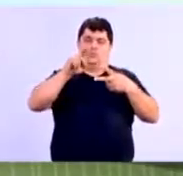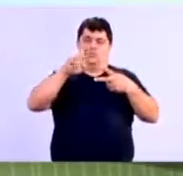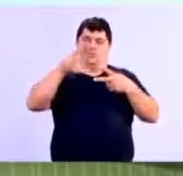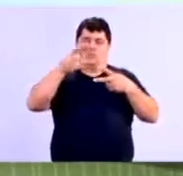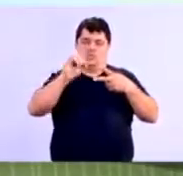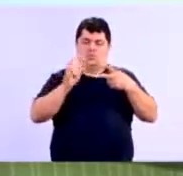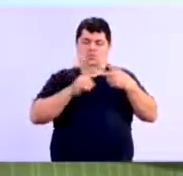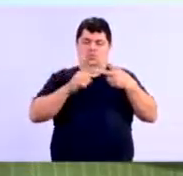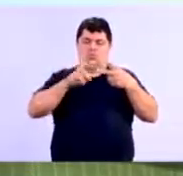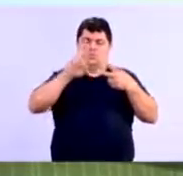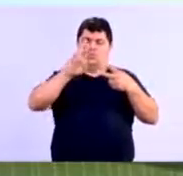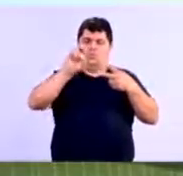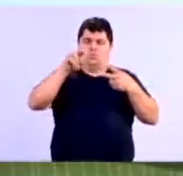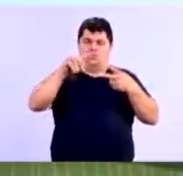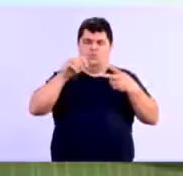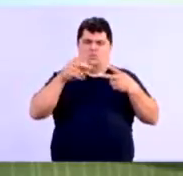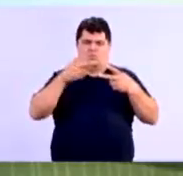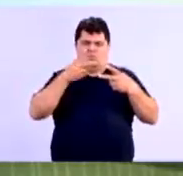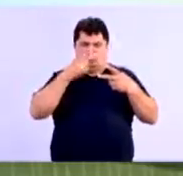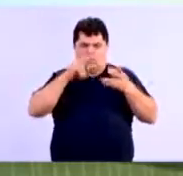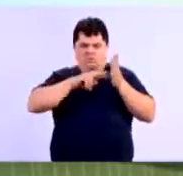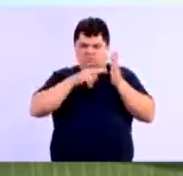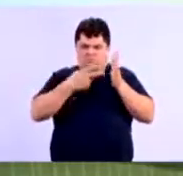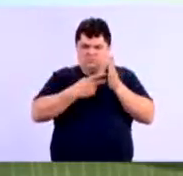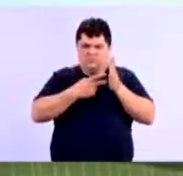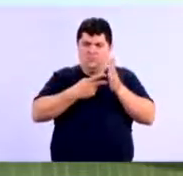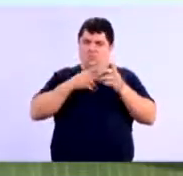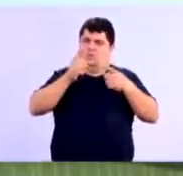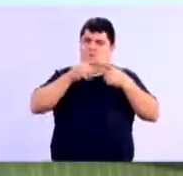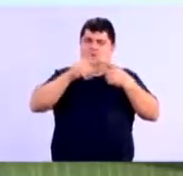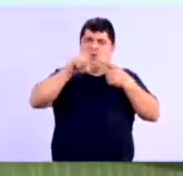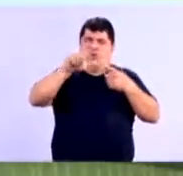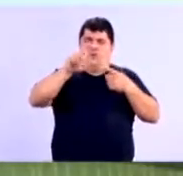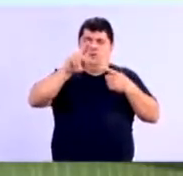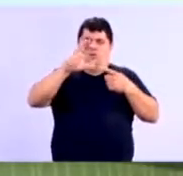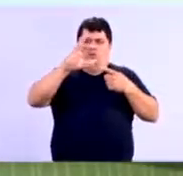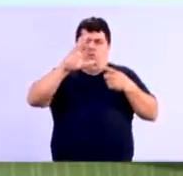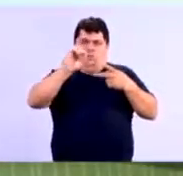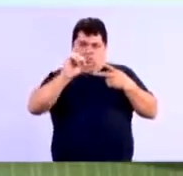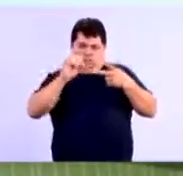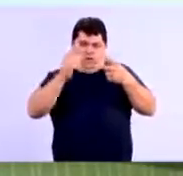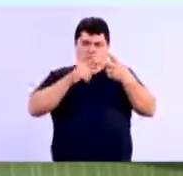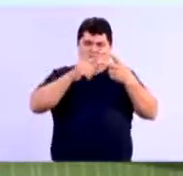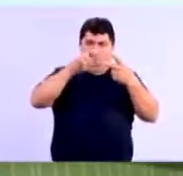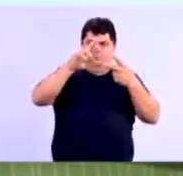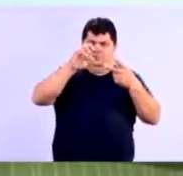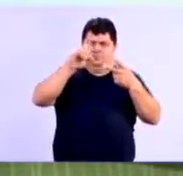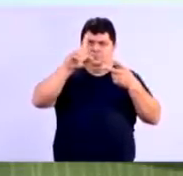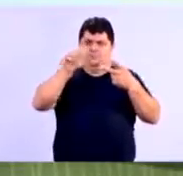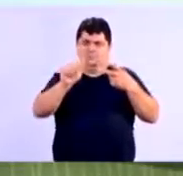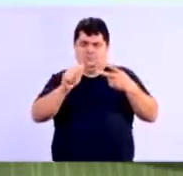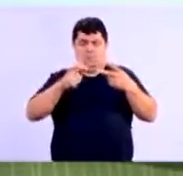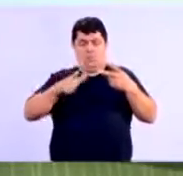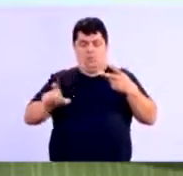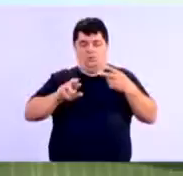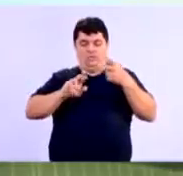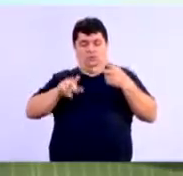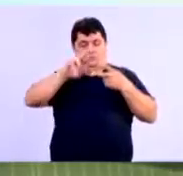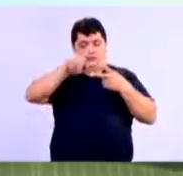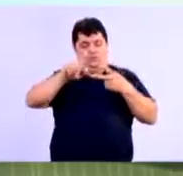mas não são iguais, lucro e renda? Não. Lucro é uma coisa, renda é outra coisa. Lucro está relacionado mais a quanto